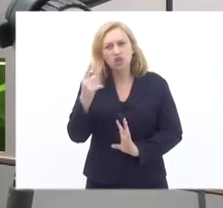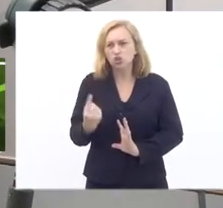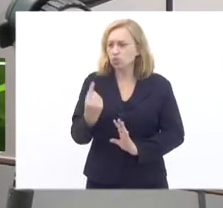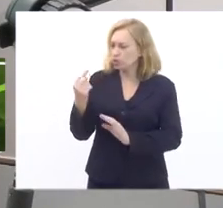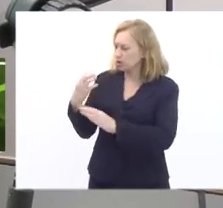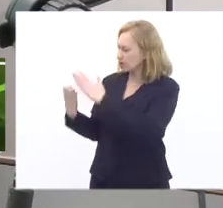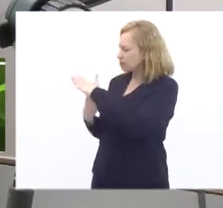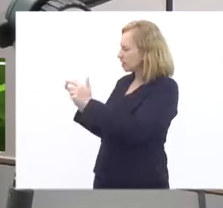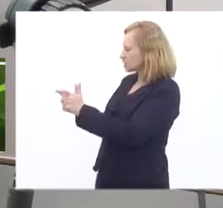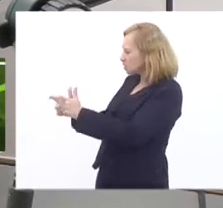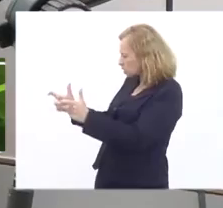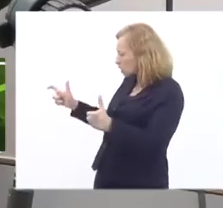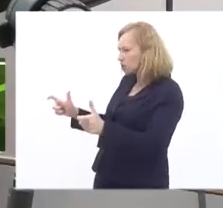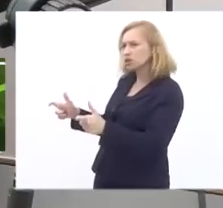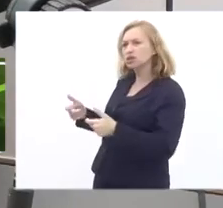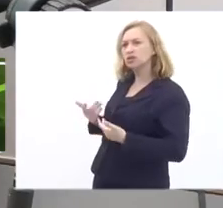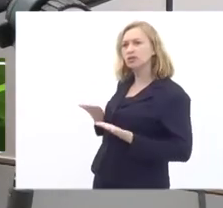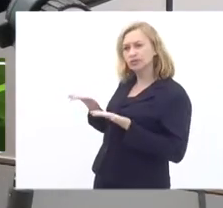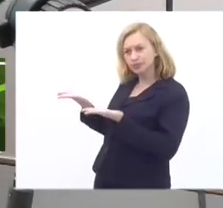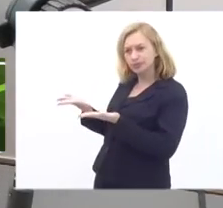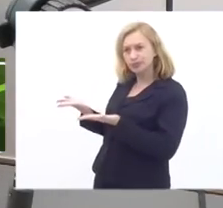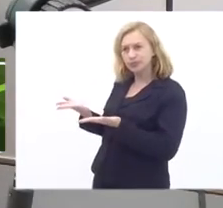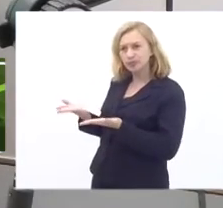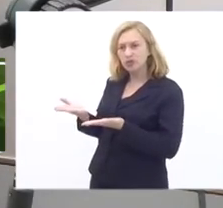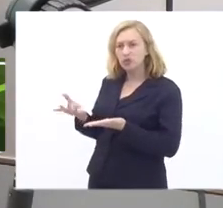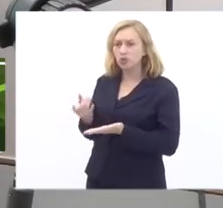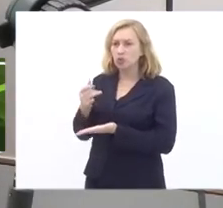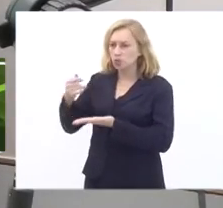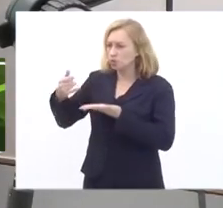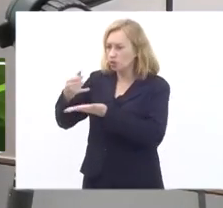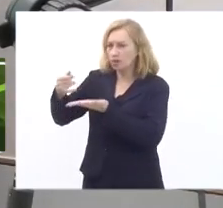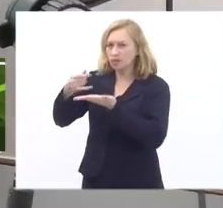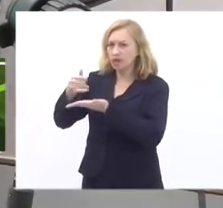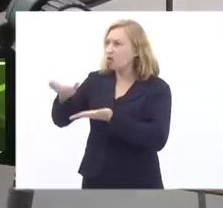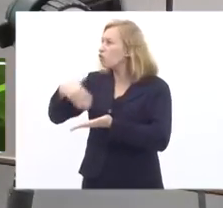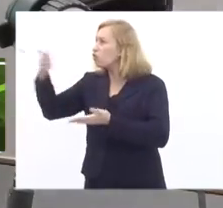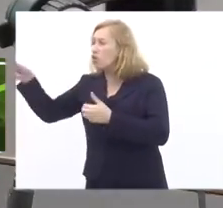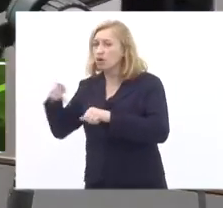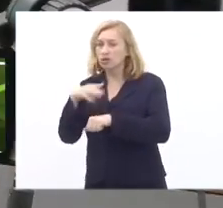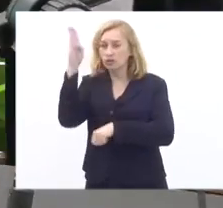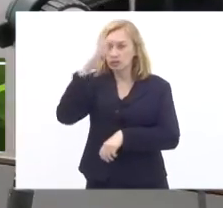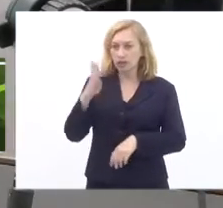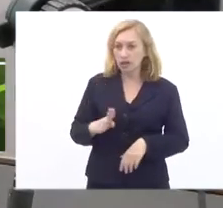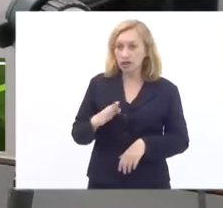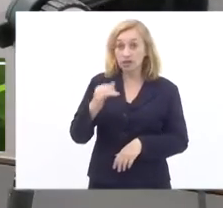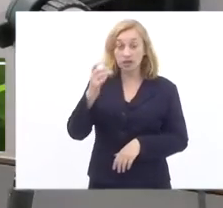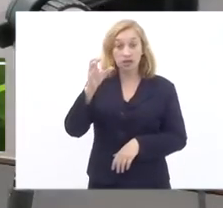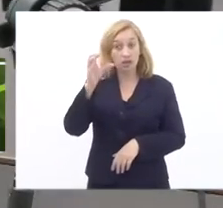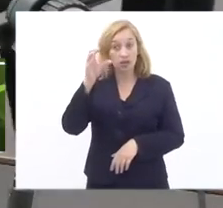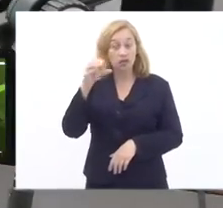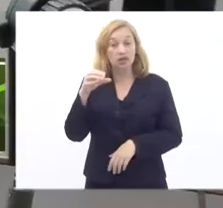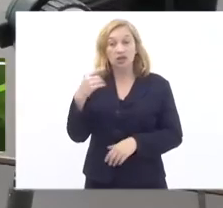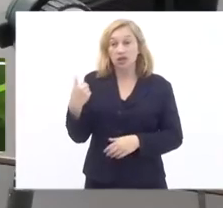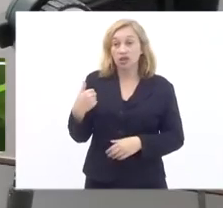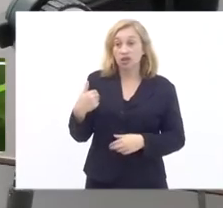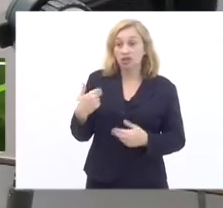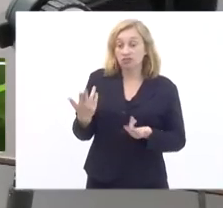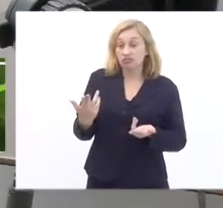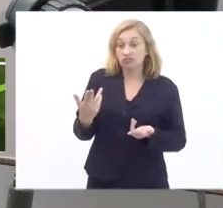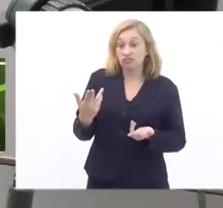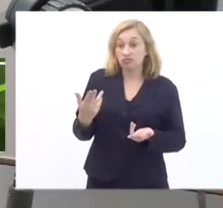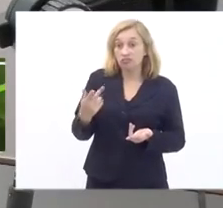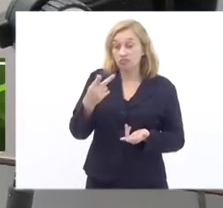do tamanho da Supervia, com capital internacional, com japoneses, né,